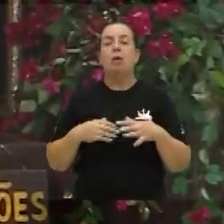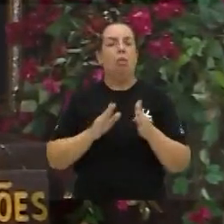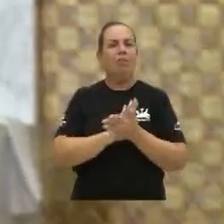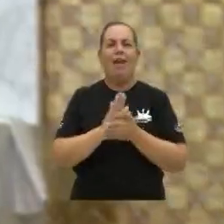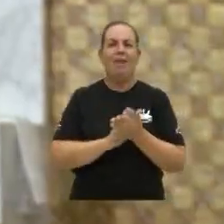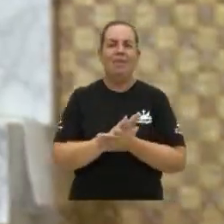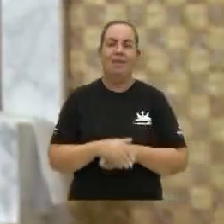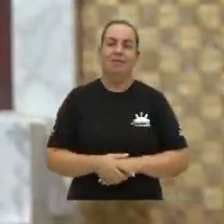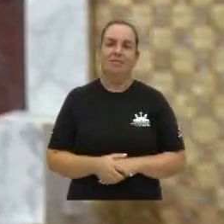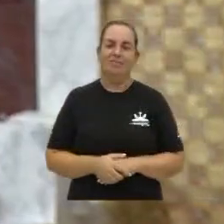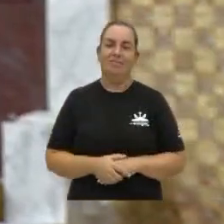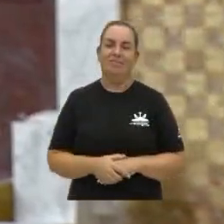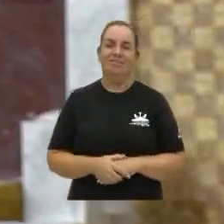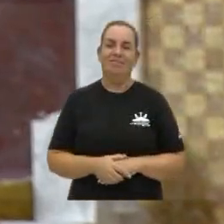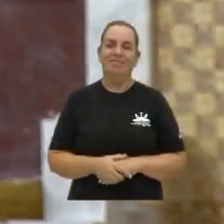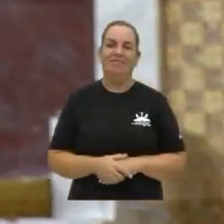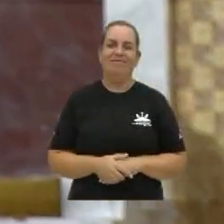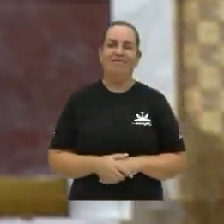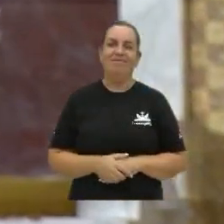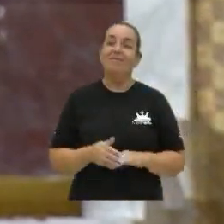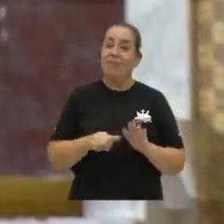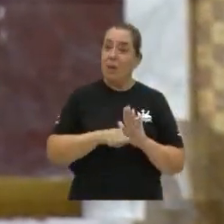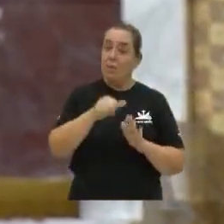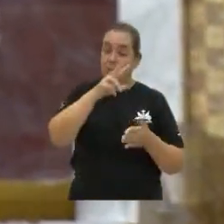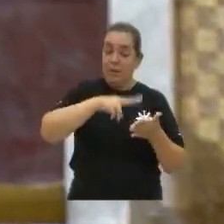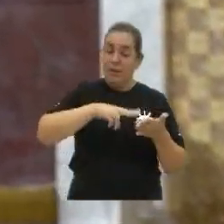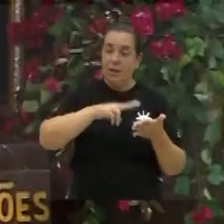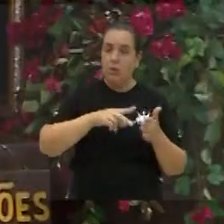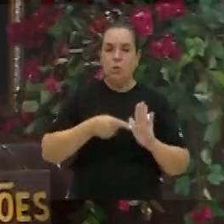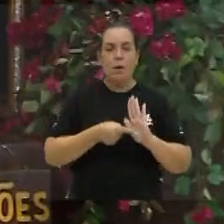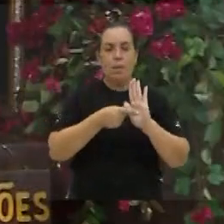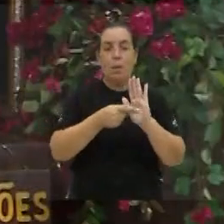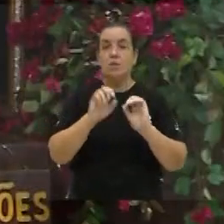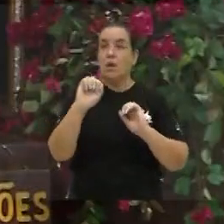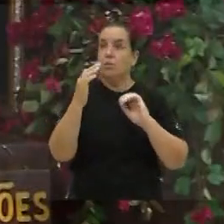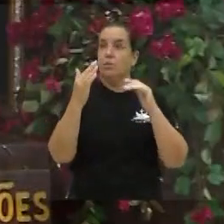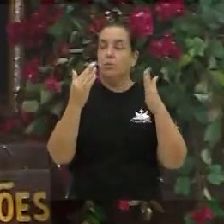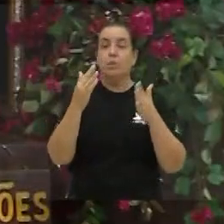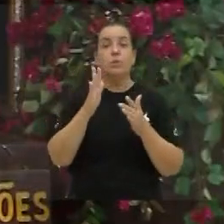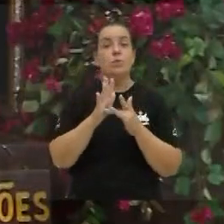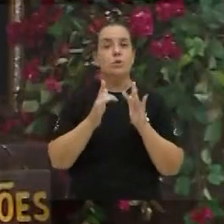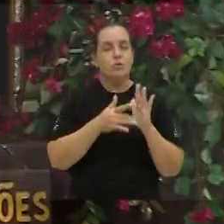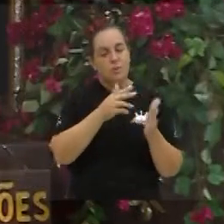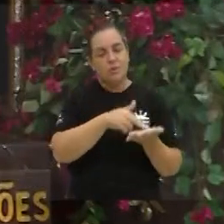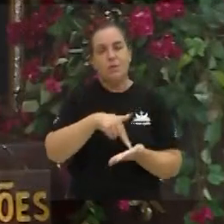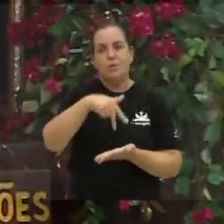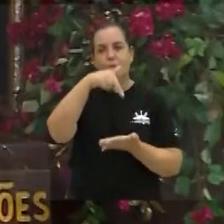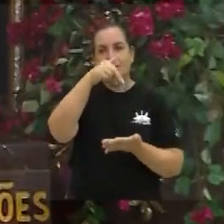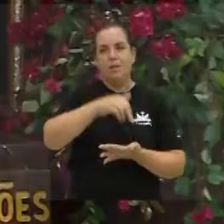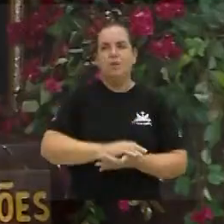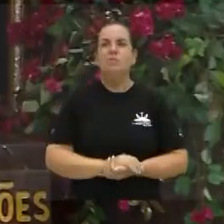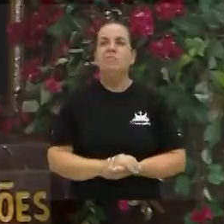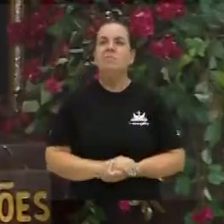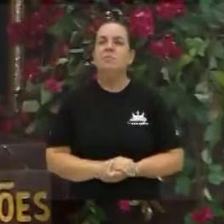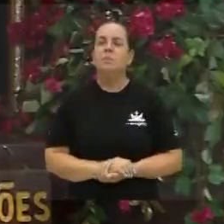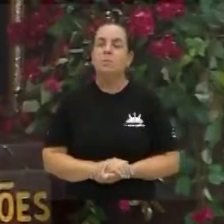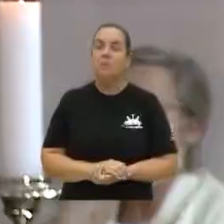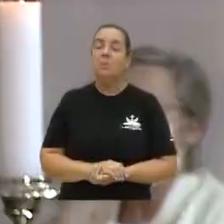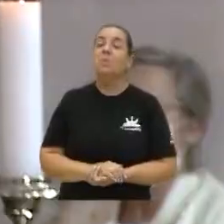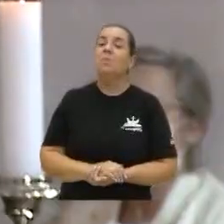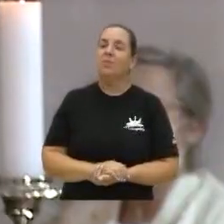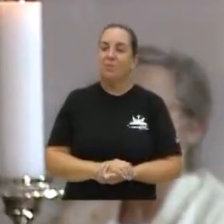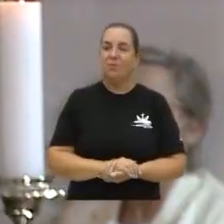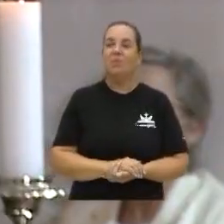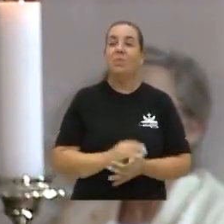A primeira leitura mostra um outro sinal do ressuscitado. A primeira